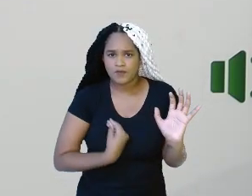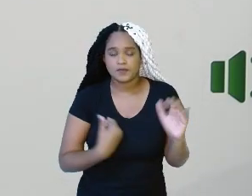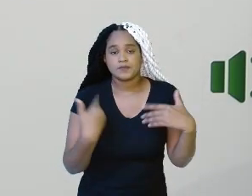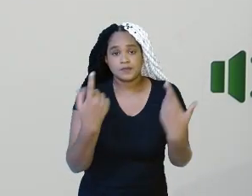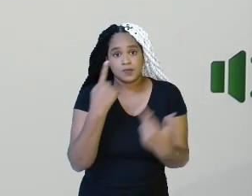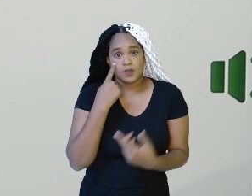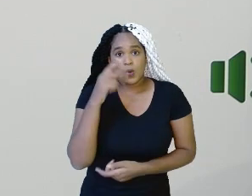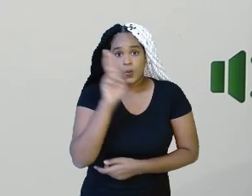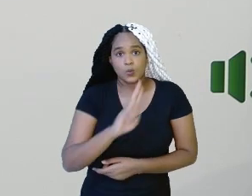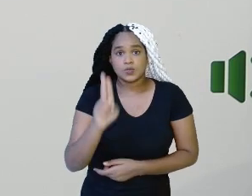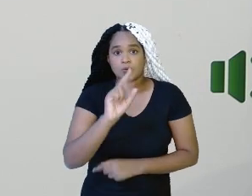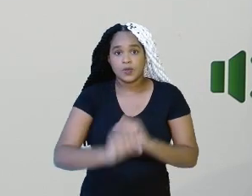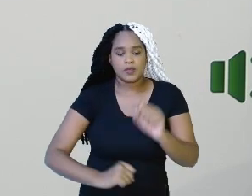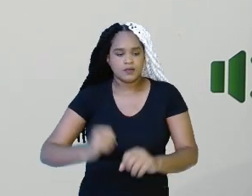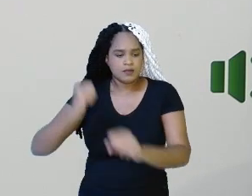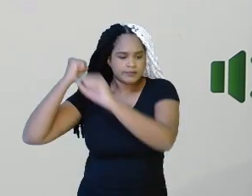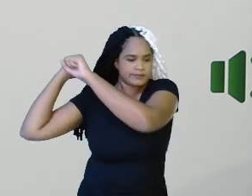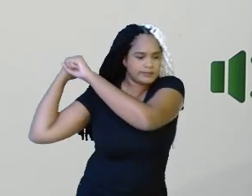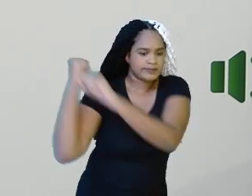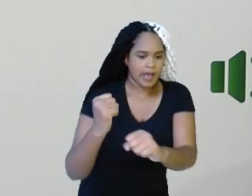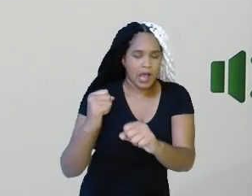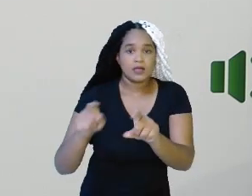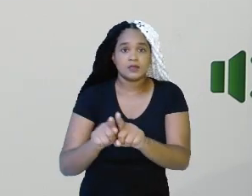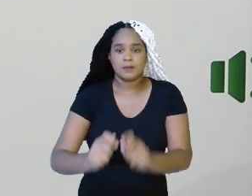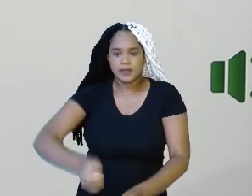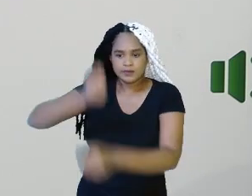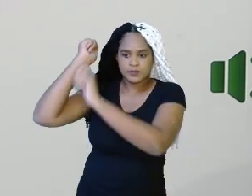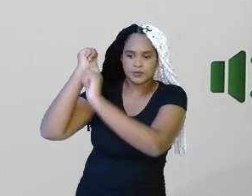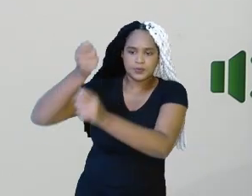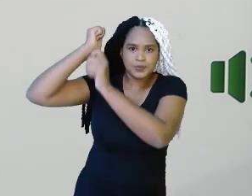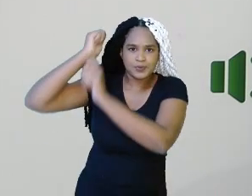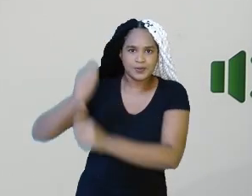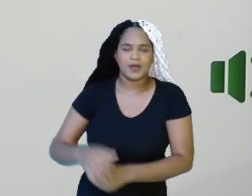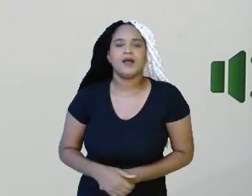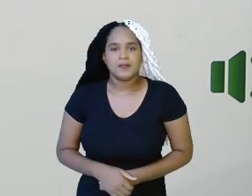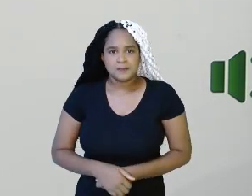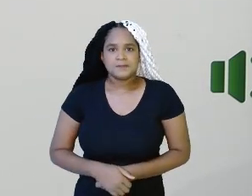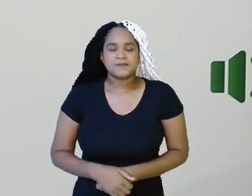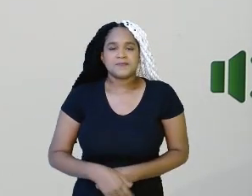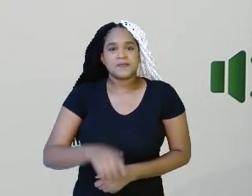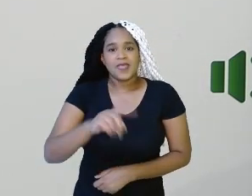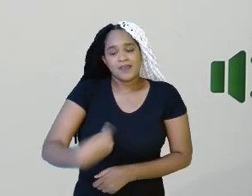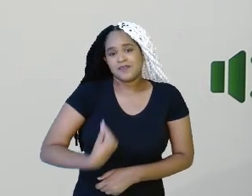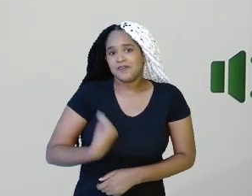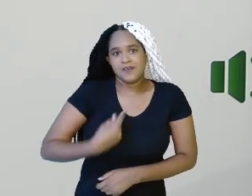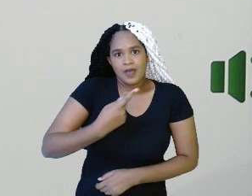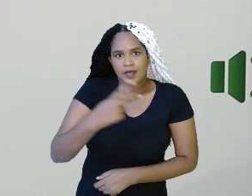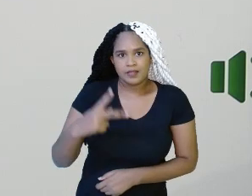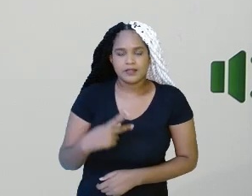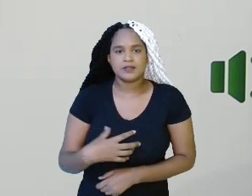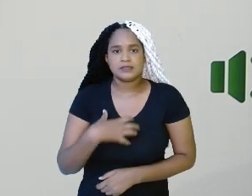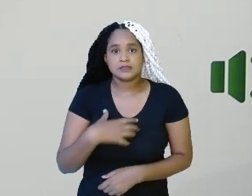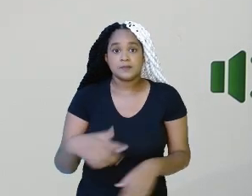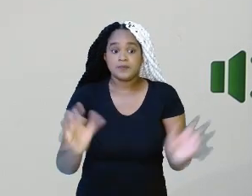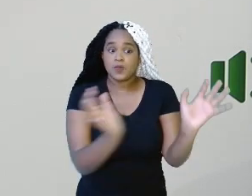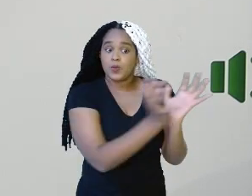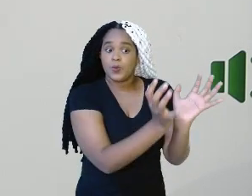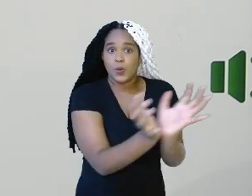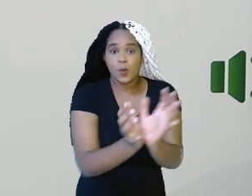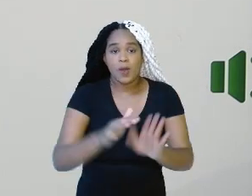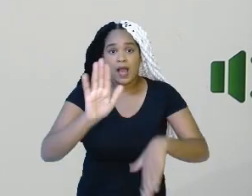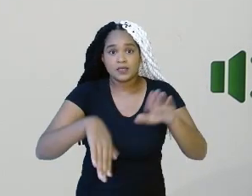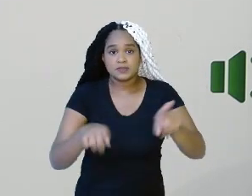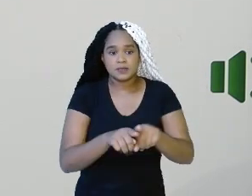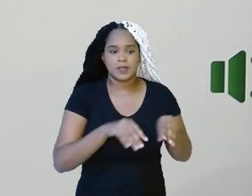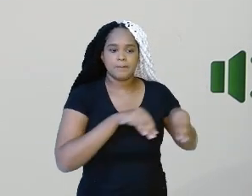da caça e da pesca. Eles viviam dessa forma. Algumas tribos eram até nômades, eles